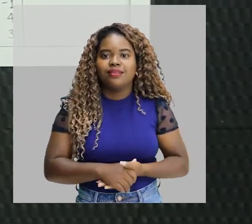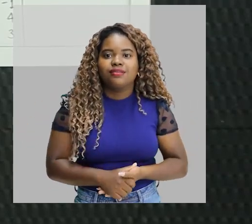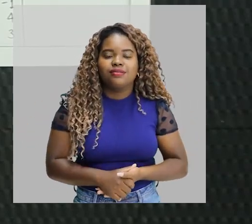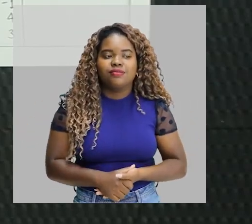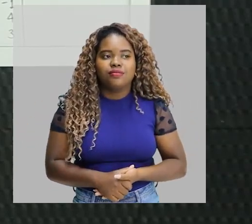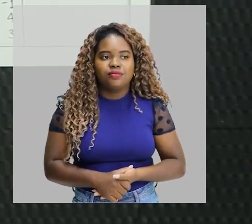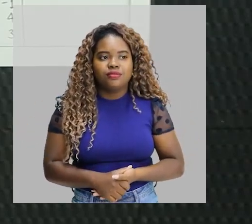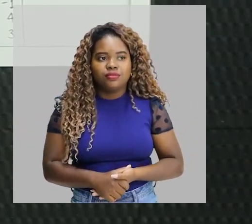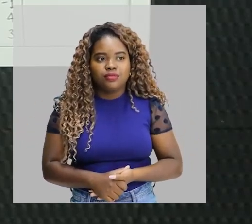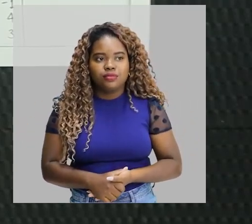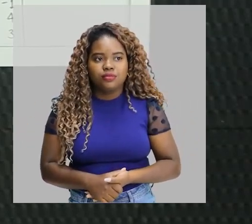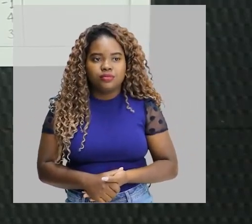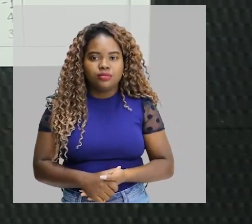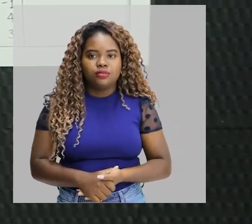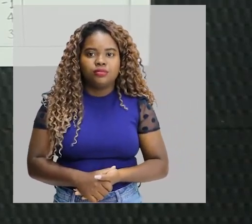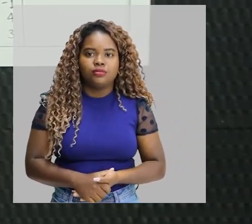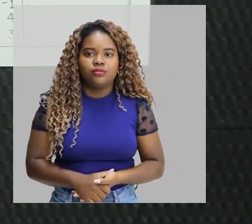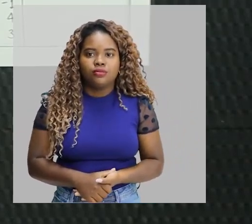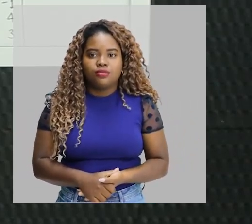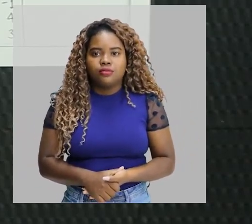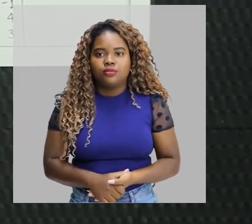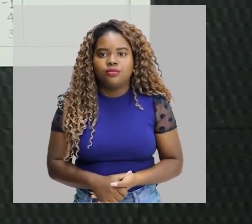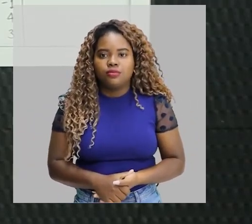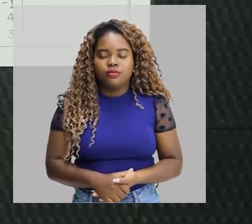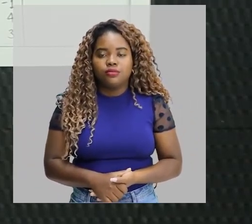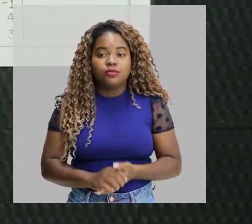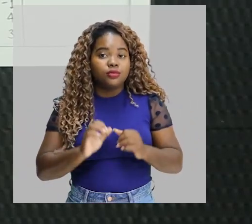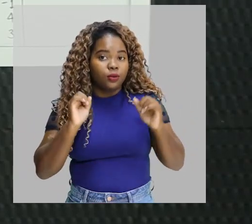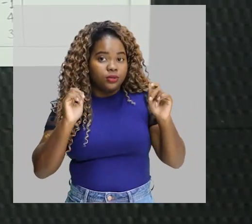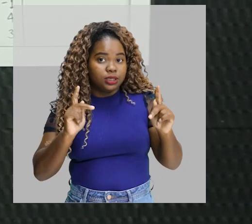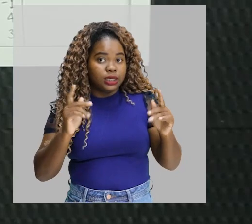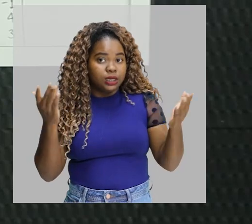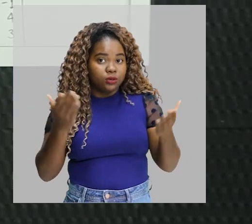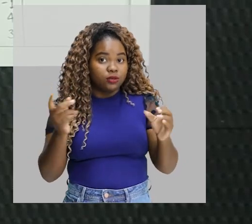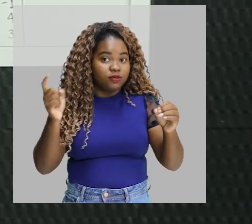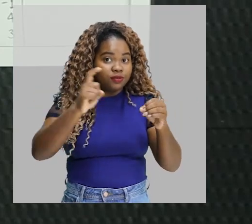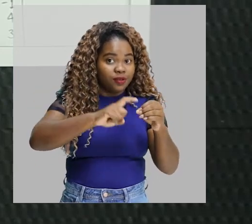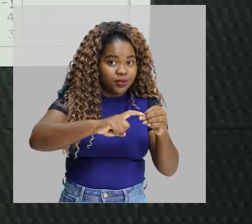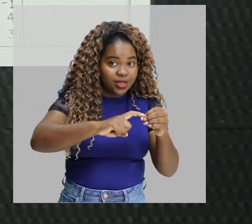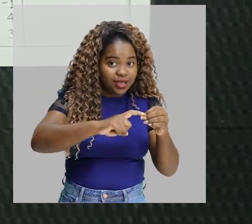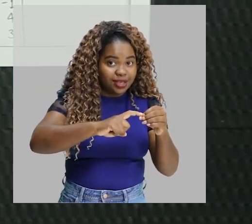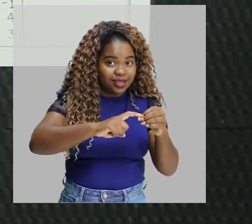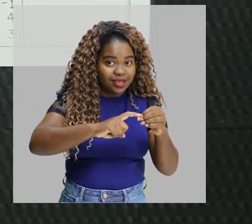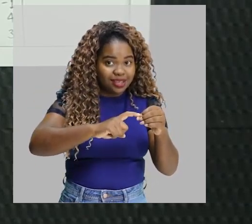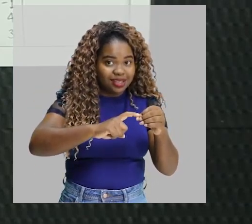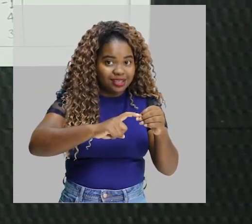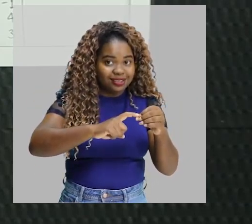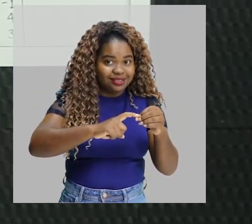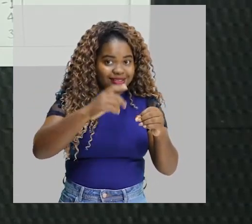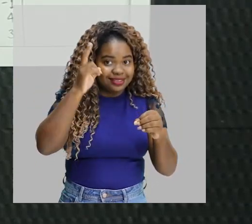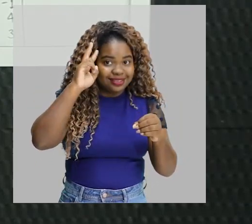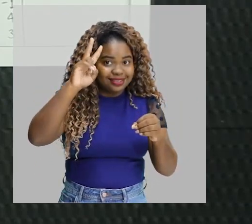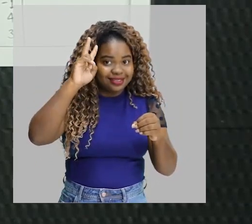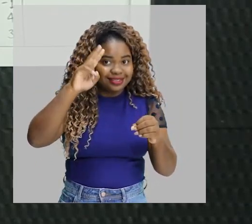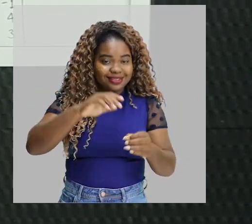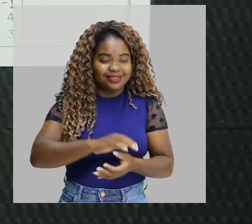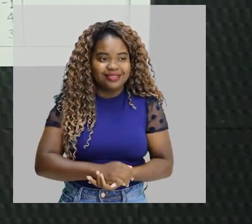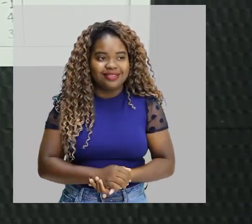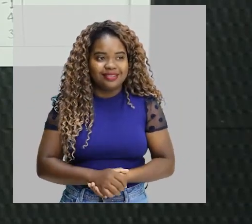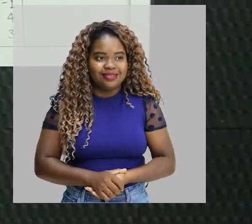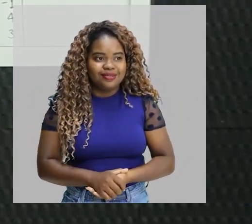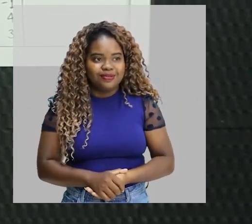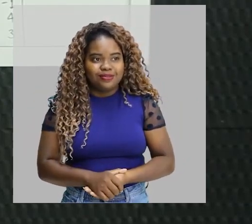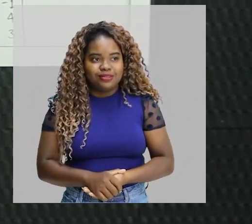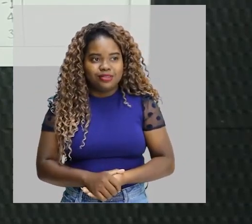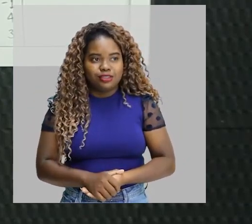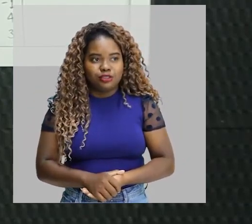diagonal certo aí beleza vamos agora voltar voltando né Vamos